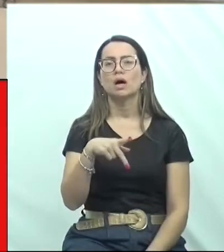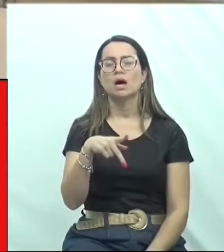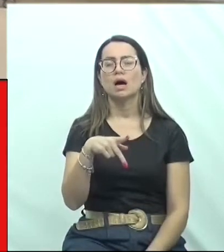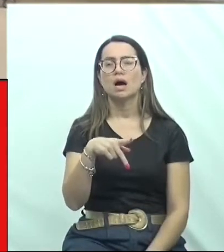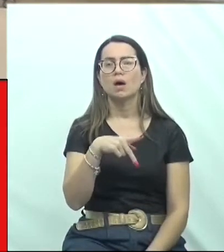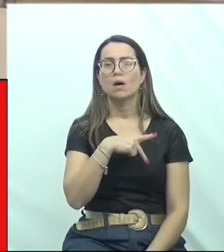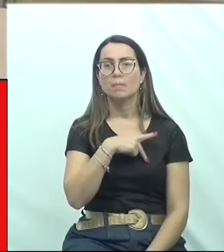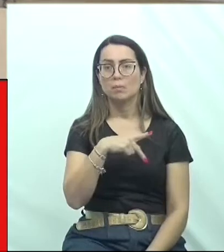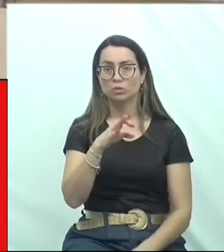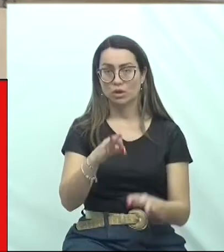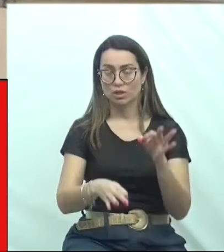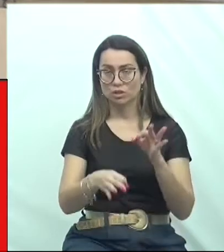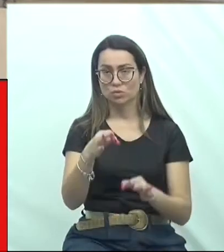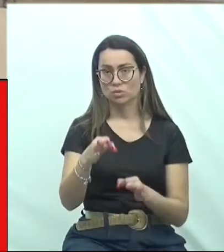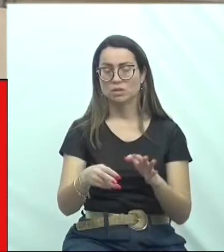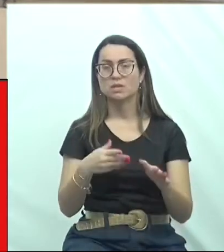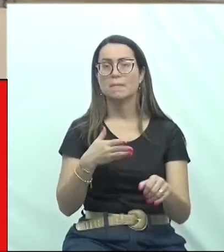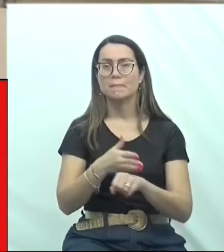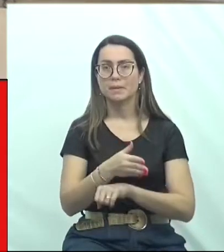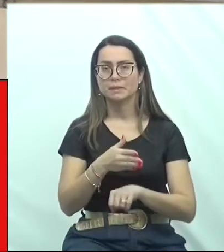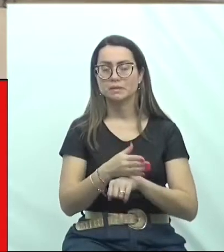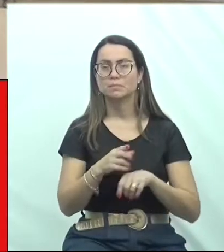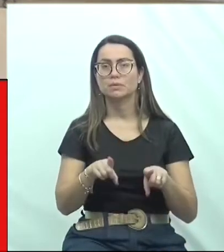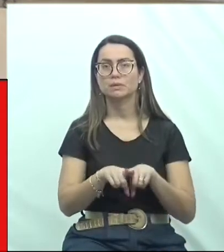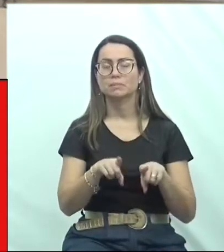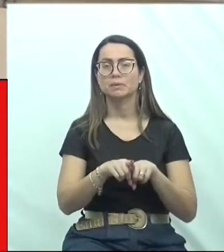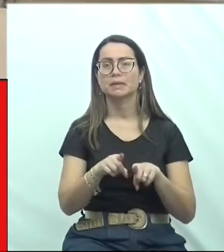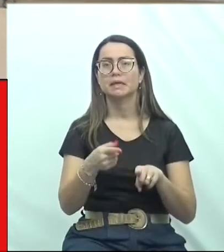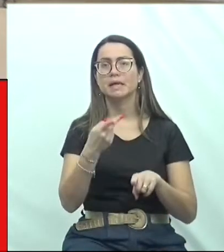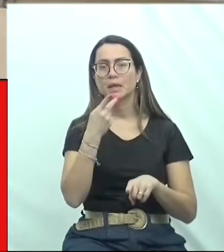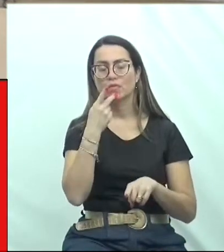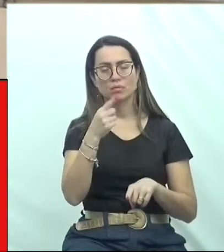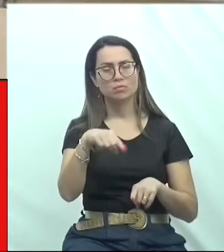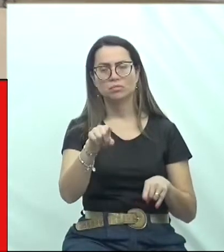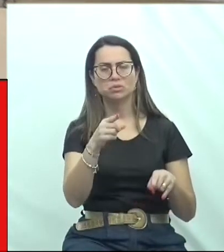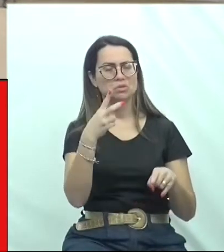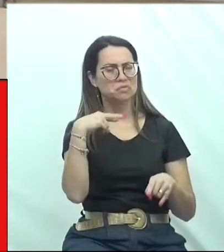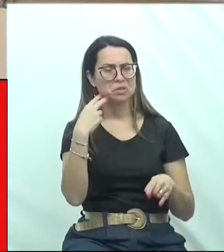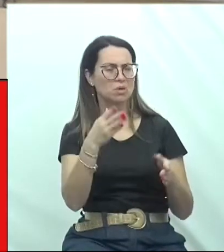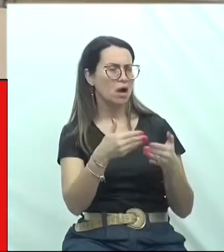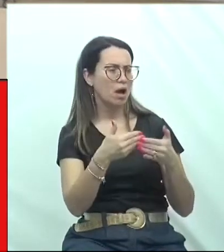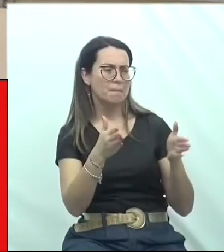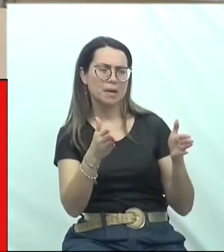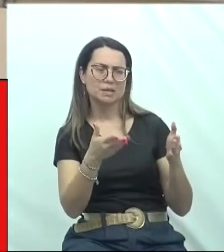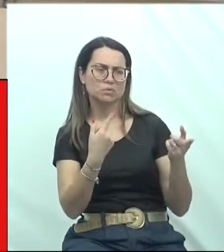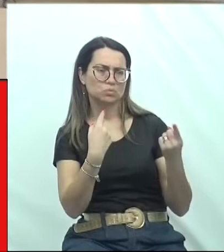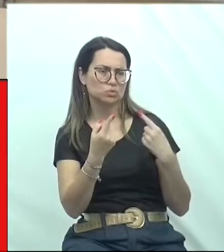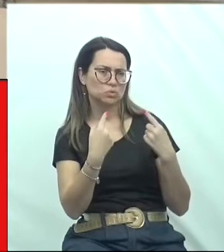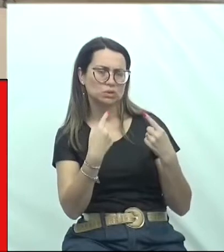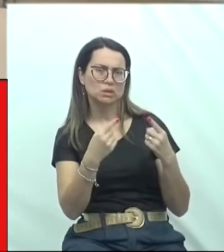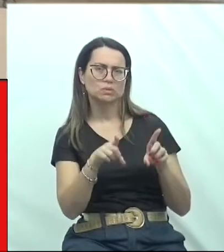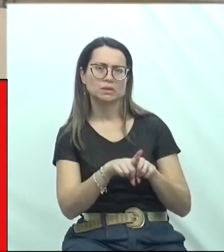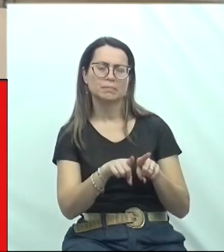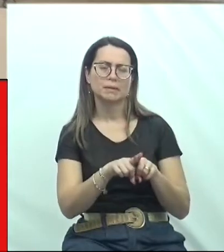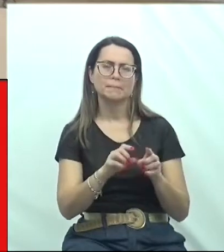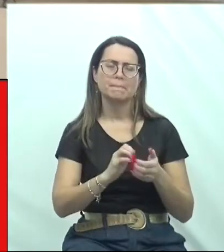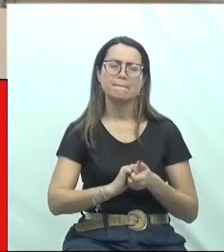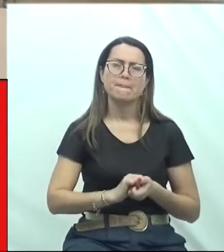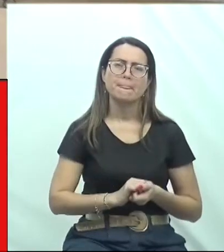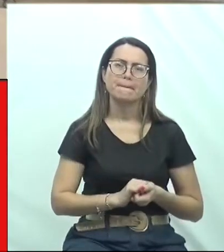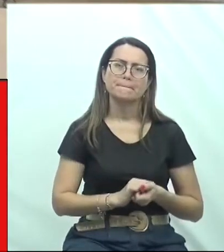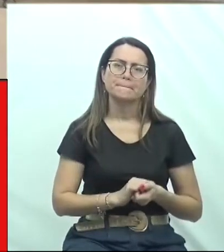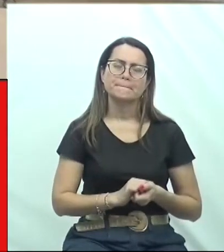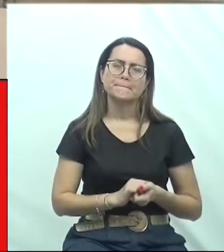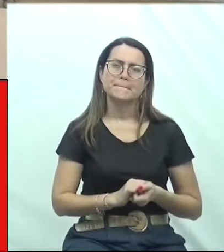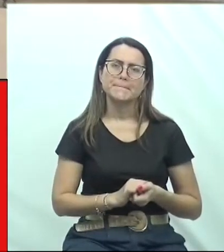e eu deixo aqui para os vereadores aberta essa discussão também, para a gente fazer um estudo de um TAC, um termo de ajustamento